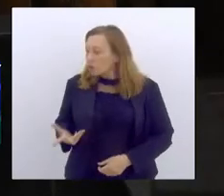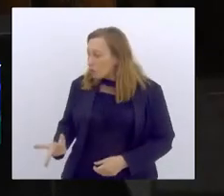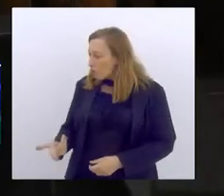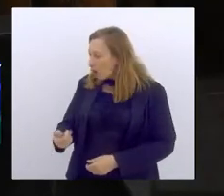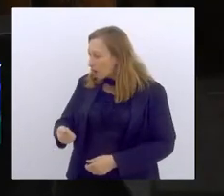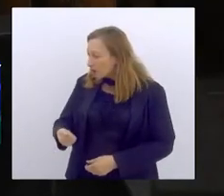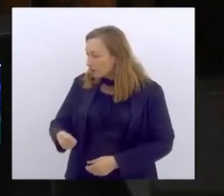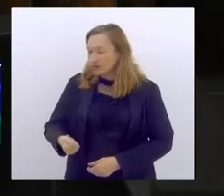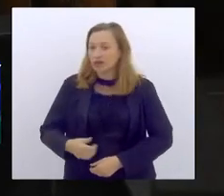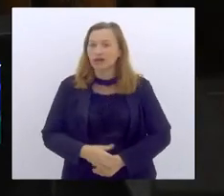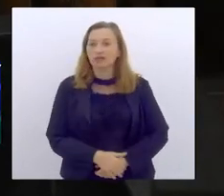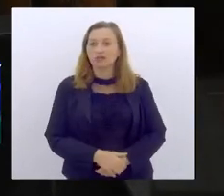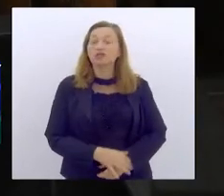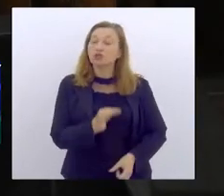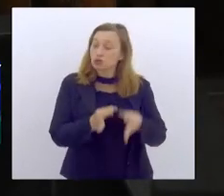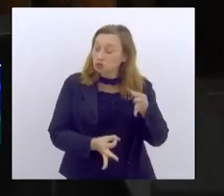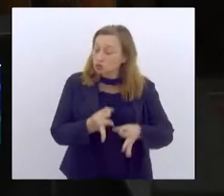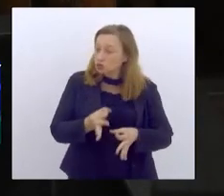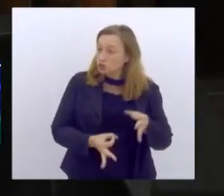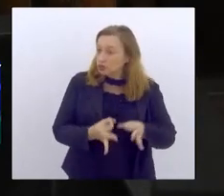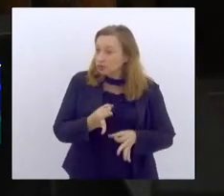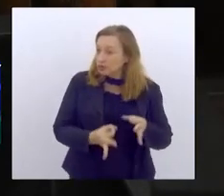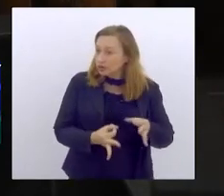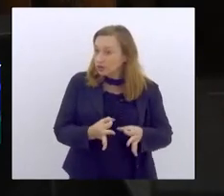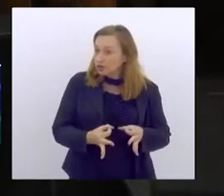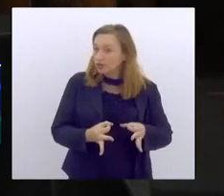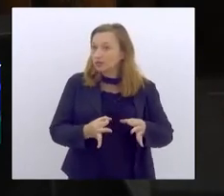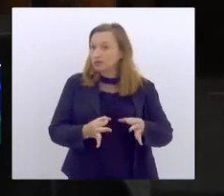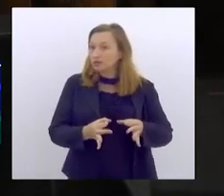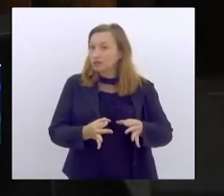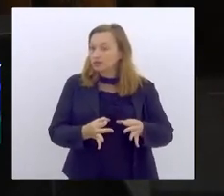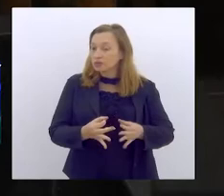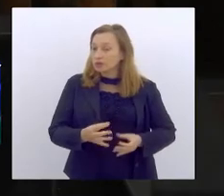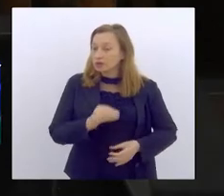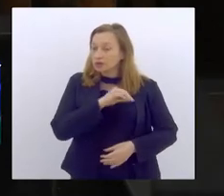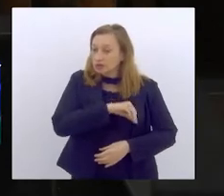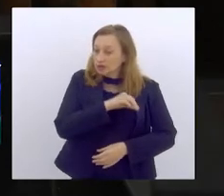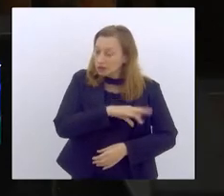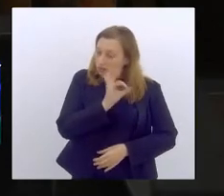qualificado e justamente remunerados